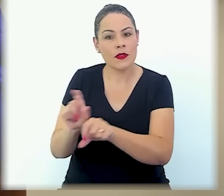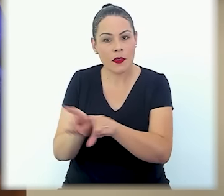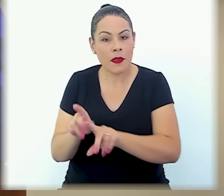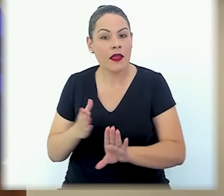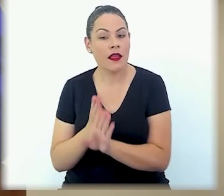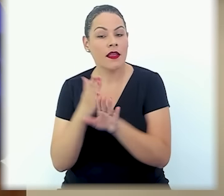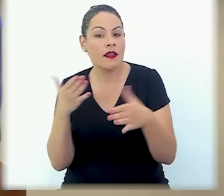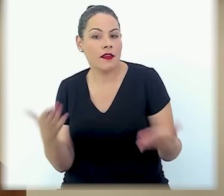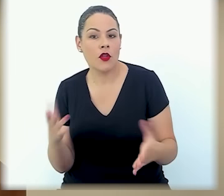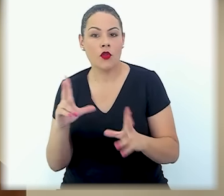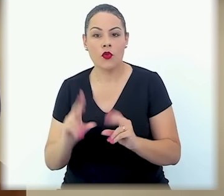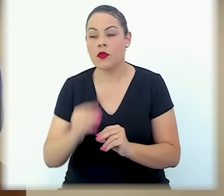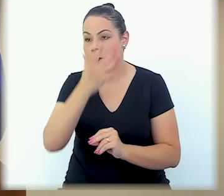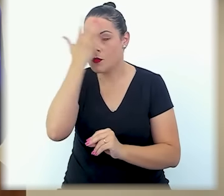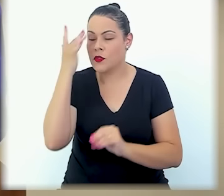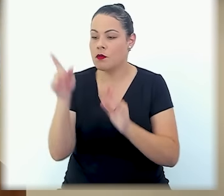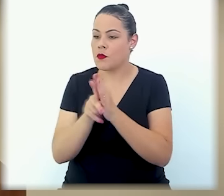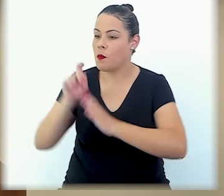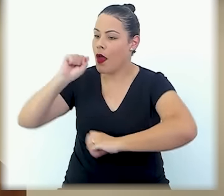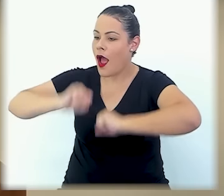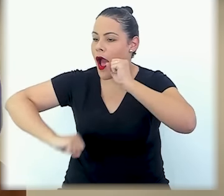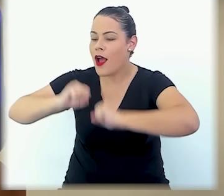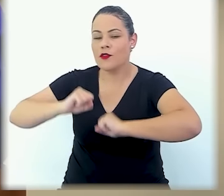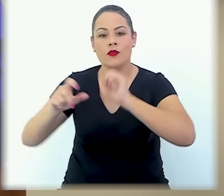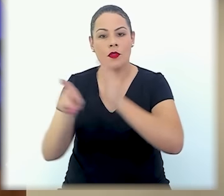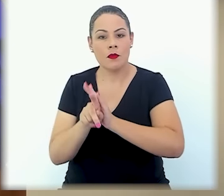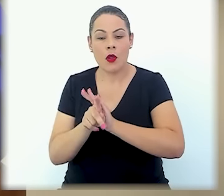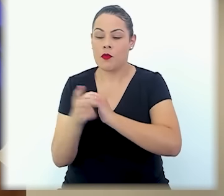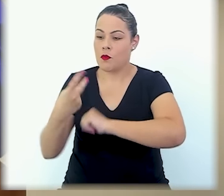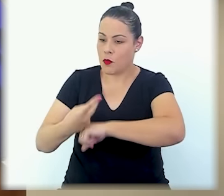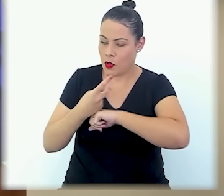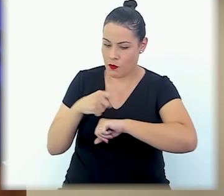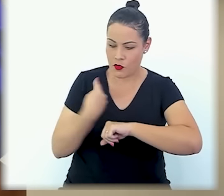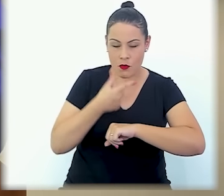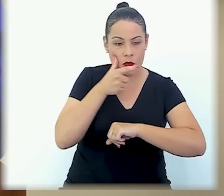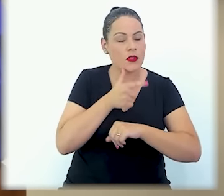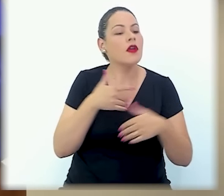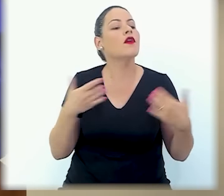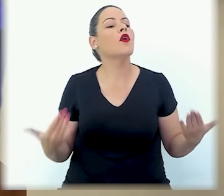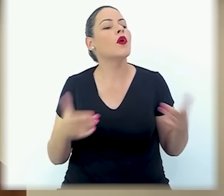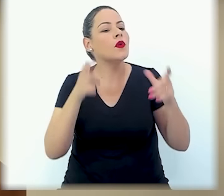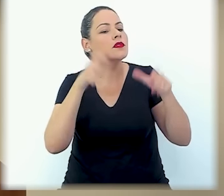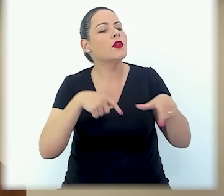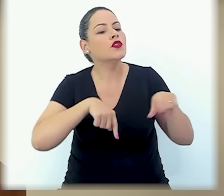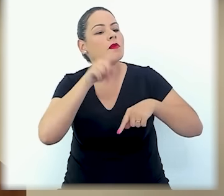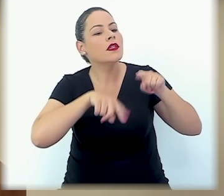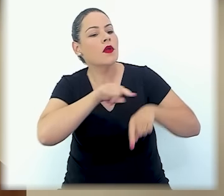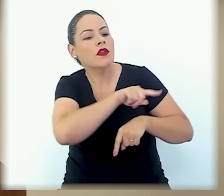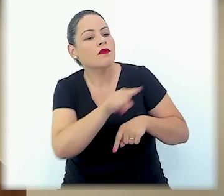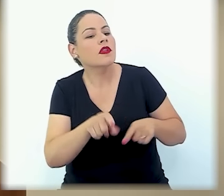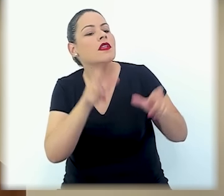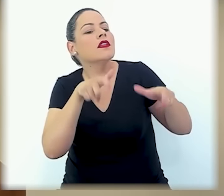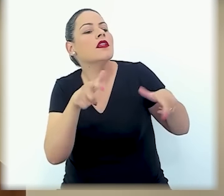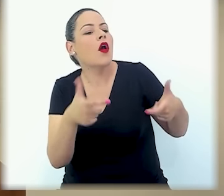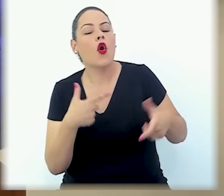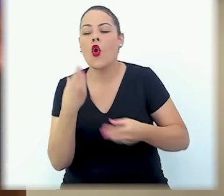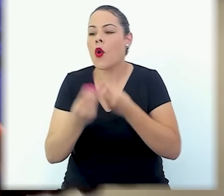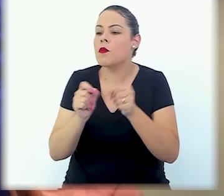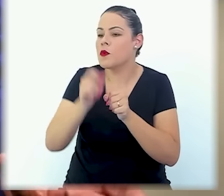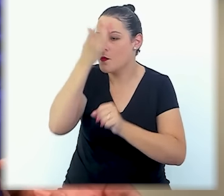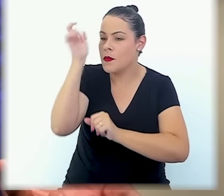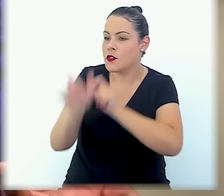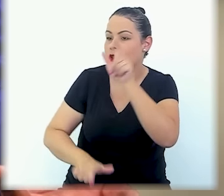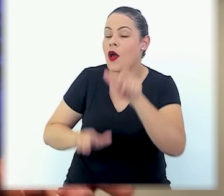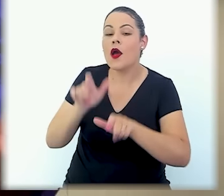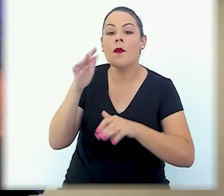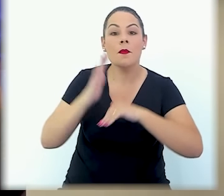Então, assim, os fabricantes, né, a indústria da reciclagem nos procurava para querer saber, puxa, o que está acontecendo, como nós fazemos os